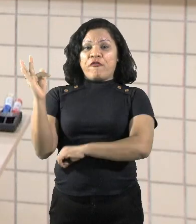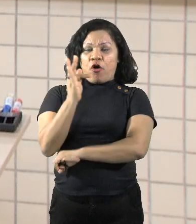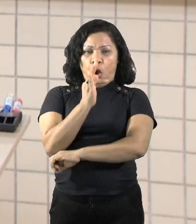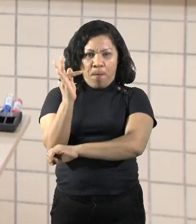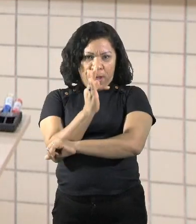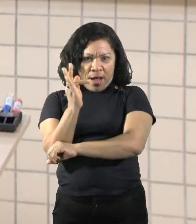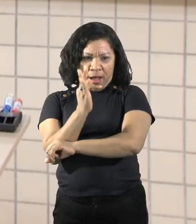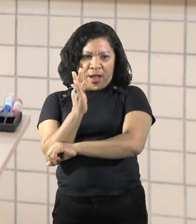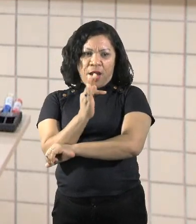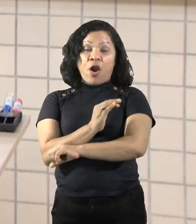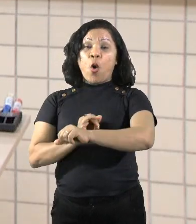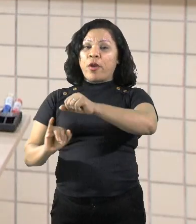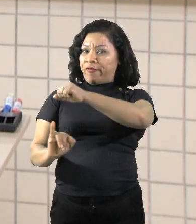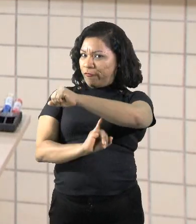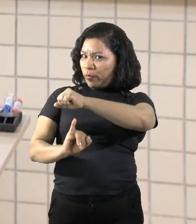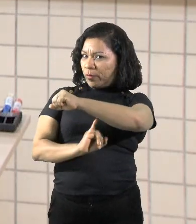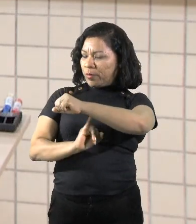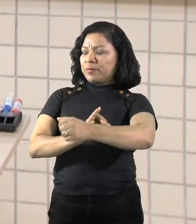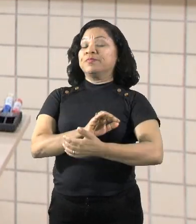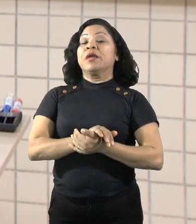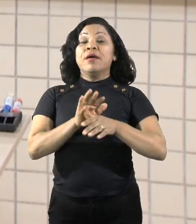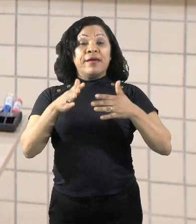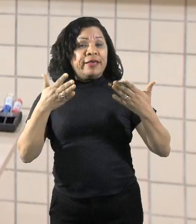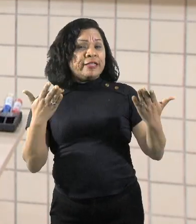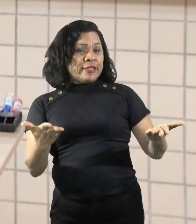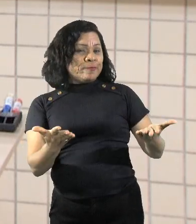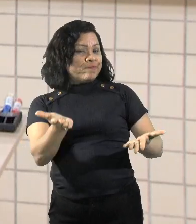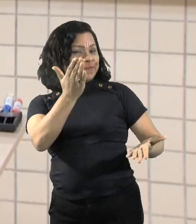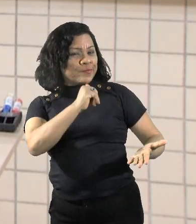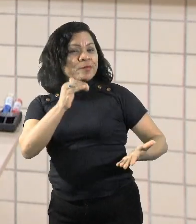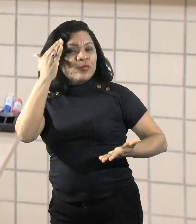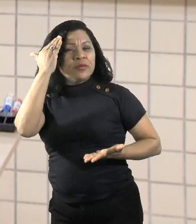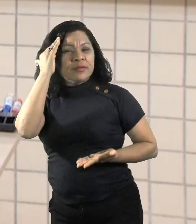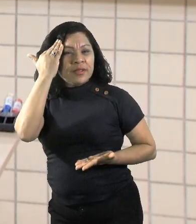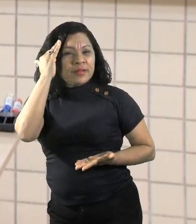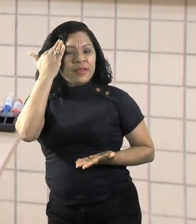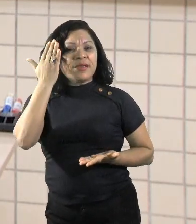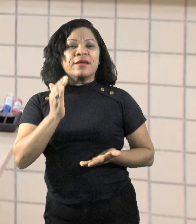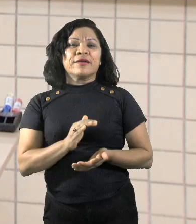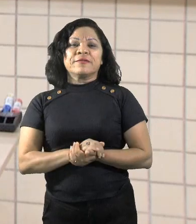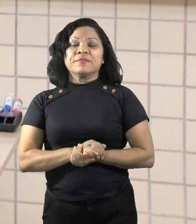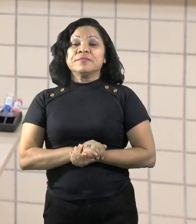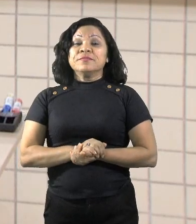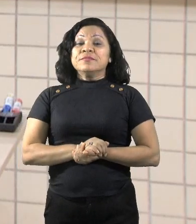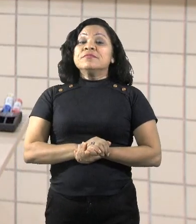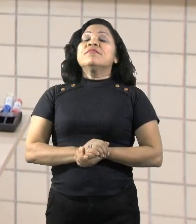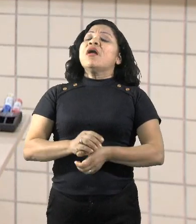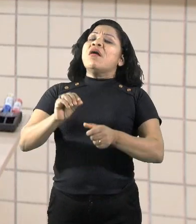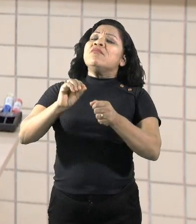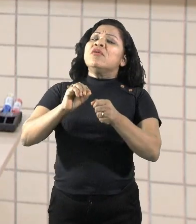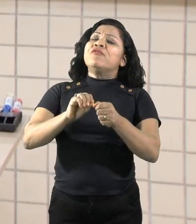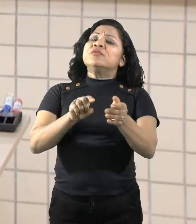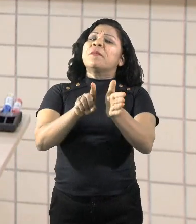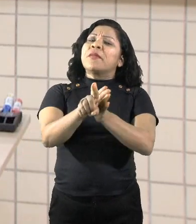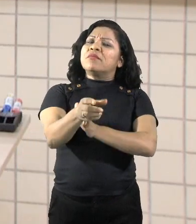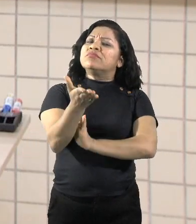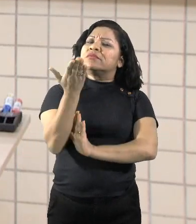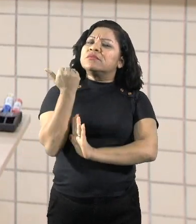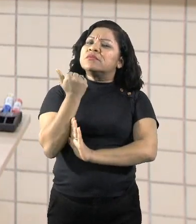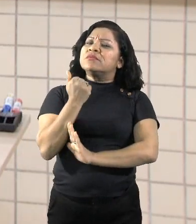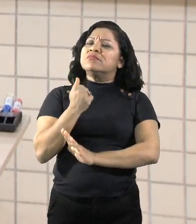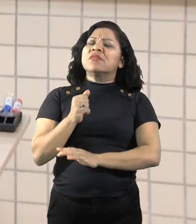linguagem verbal. Então, vamos entender. Eu fiz uma pergunta para vocês anteriormente. O que é